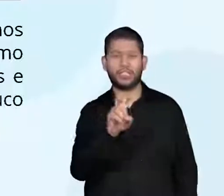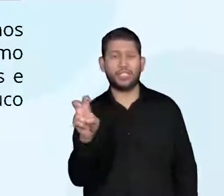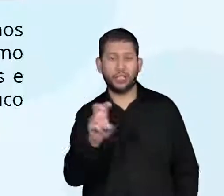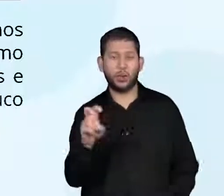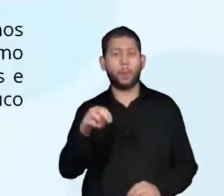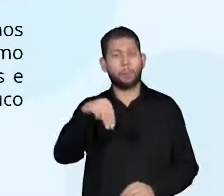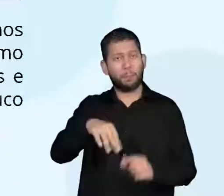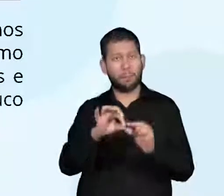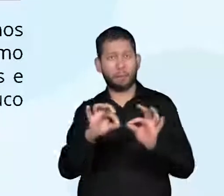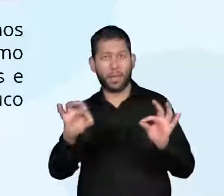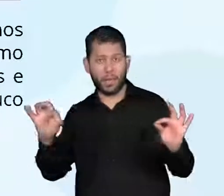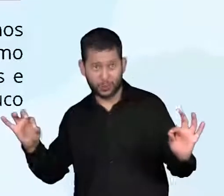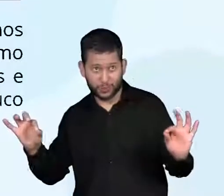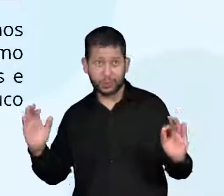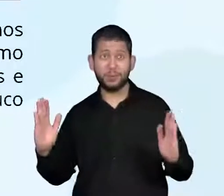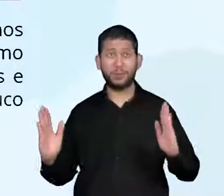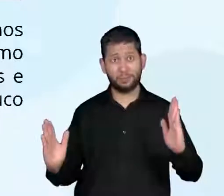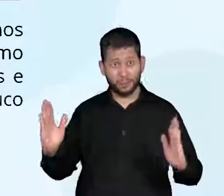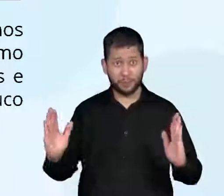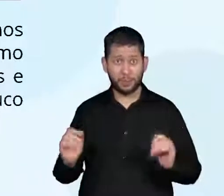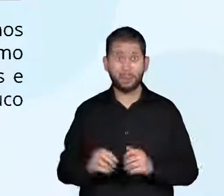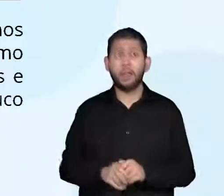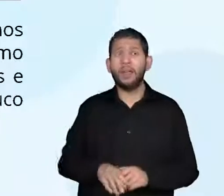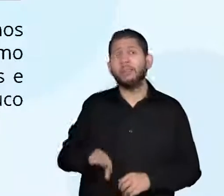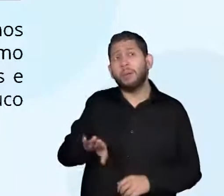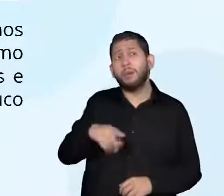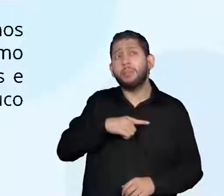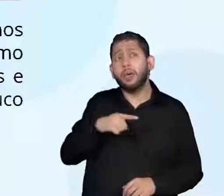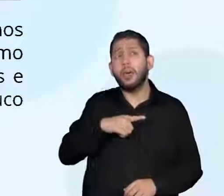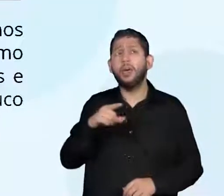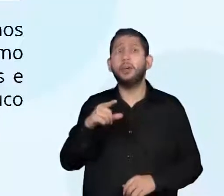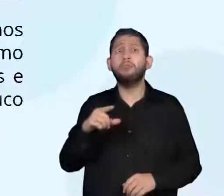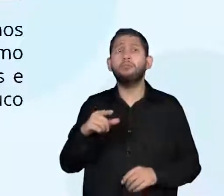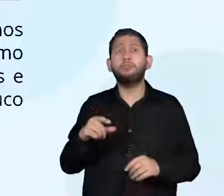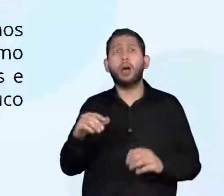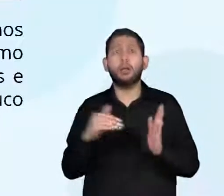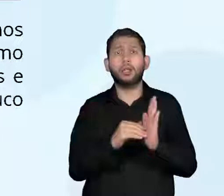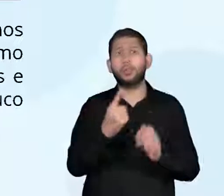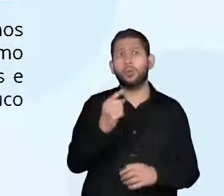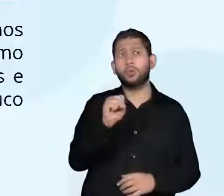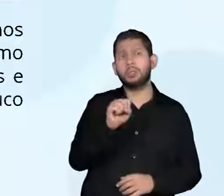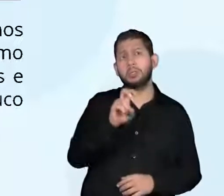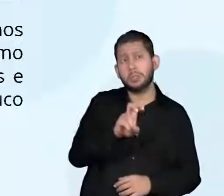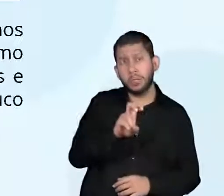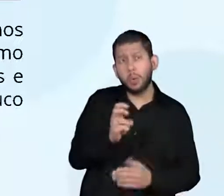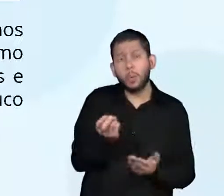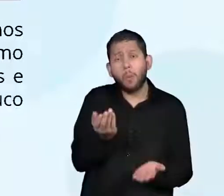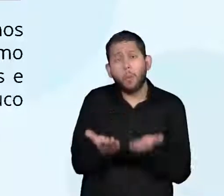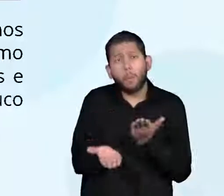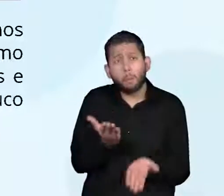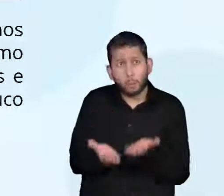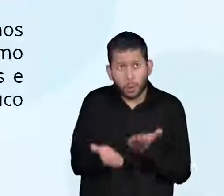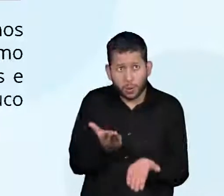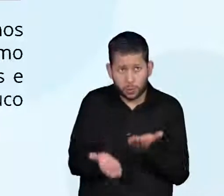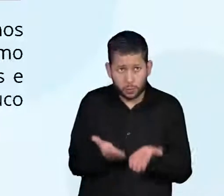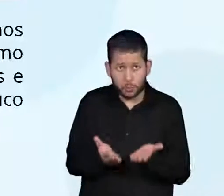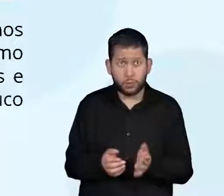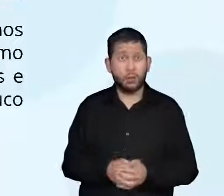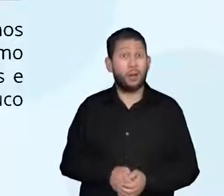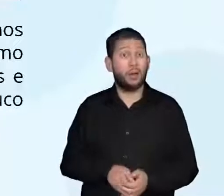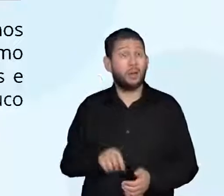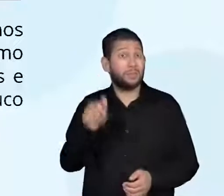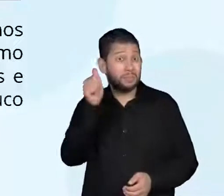com 2,15 metros e 150 quilogramas. Então, já consigo perceber aí que os machos são maiores e mais pesados